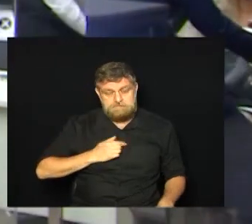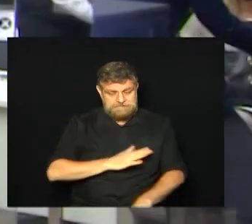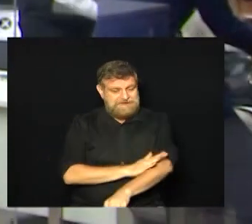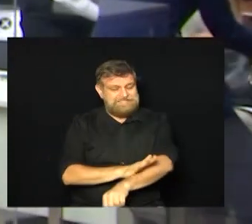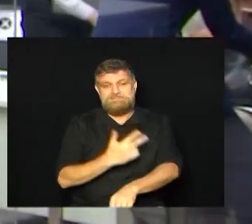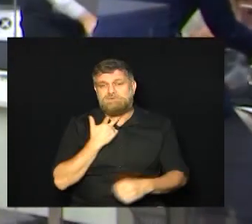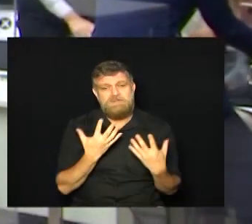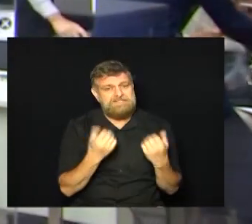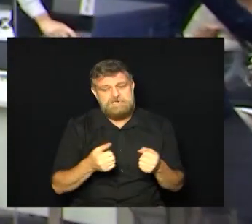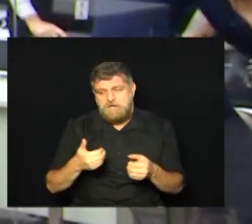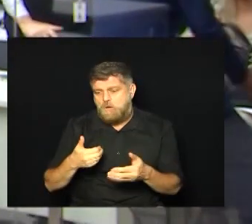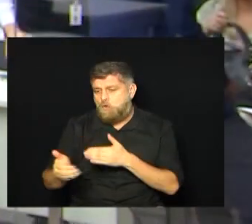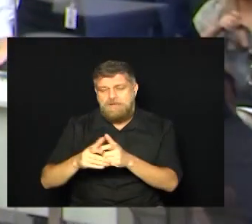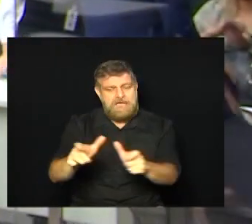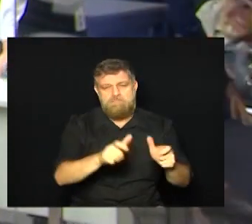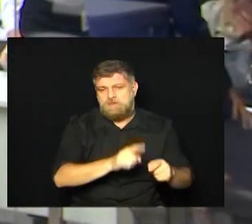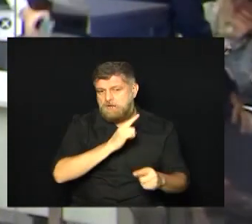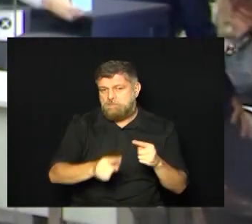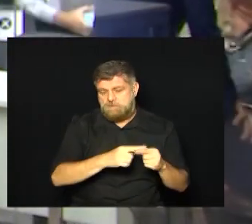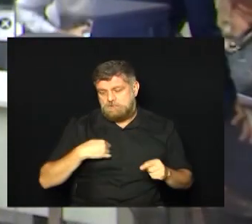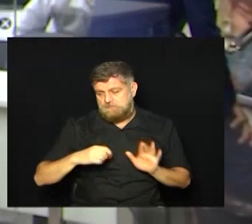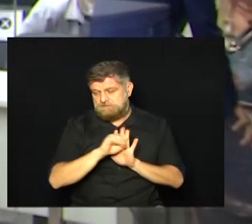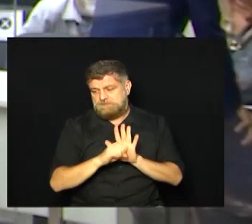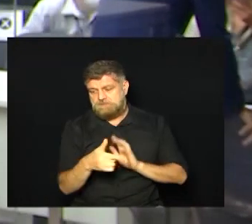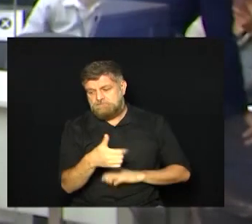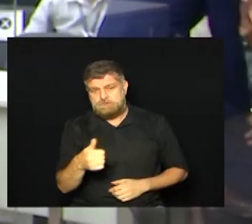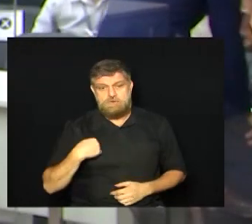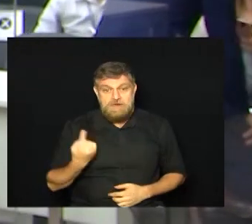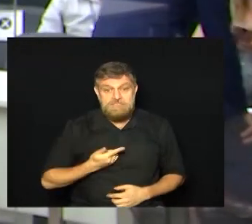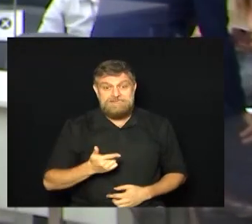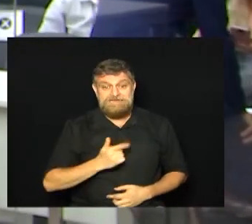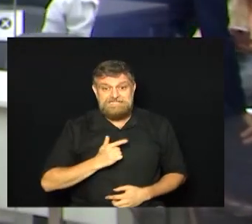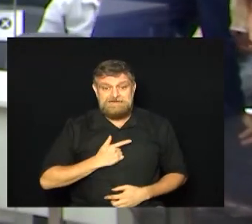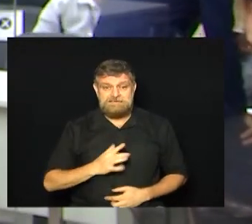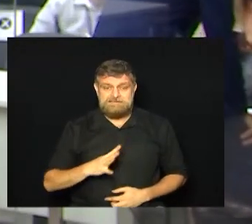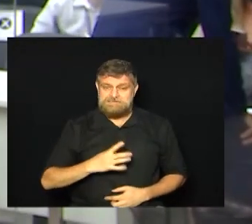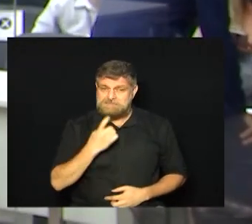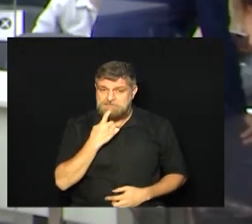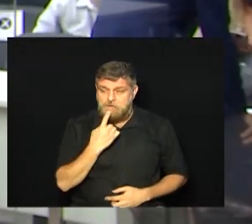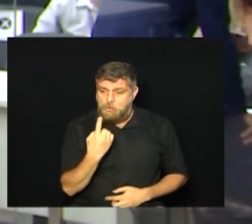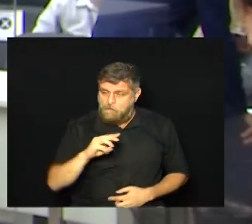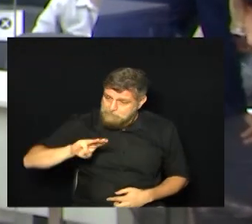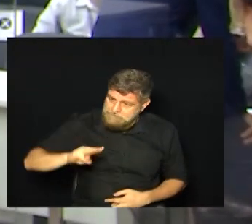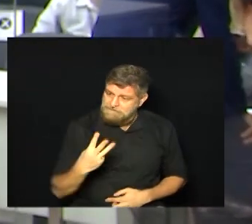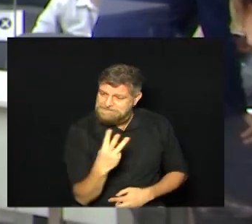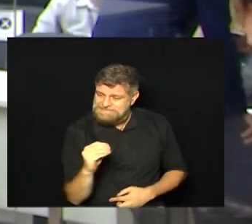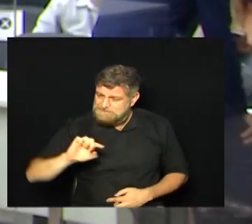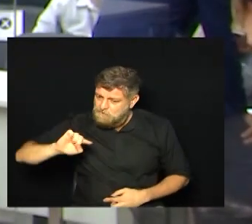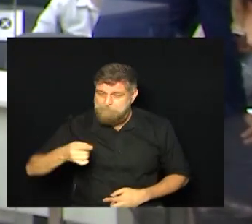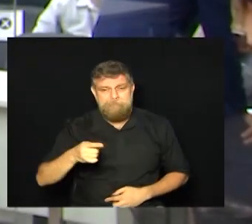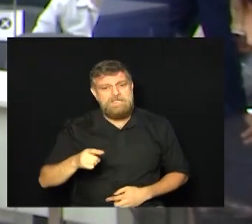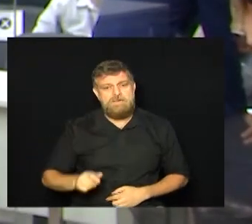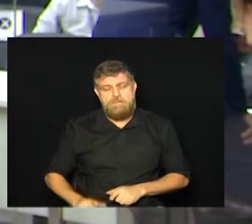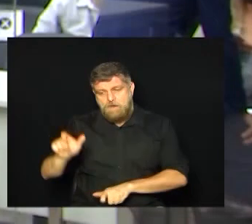em nenhum tipo de lugar. A gente vive no século XXI e nós temos uma cidade de 1.300.000 habitantes. Campinas é maior que muitas